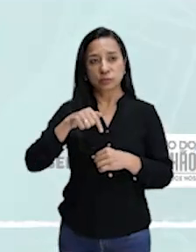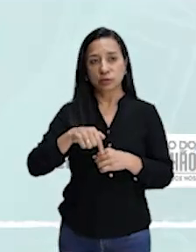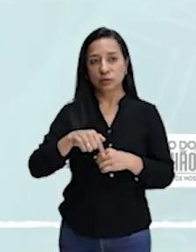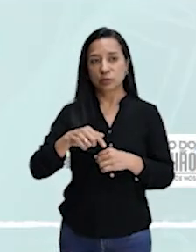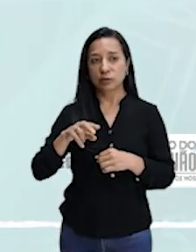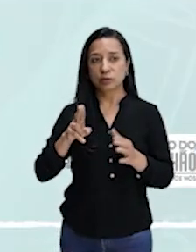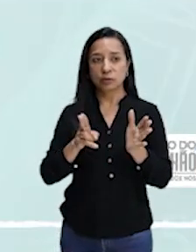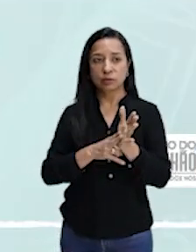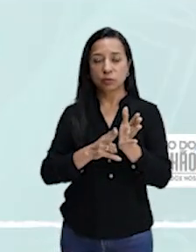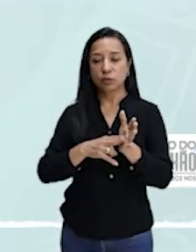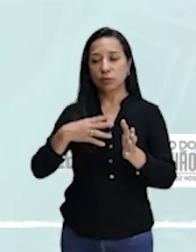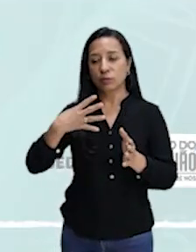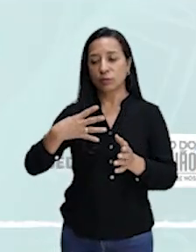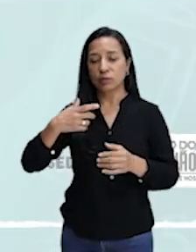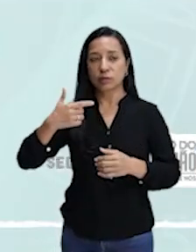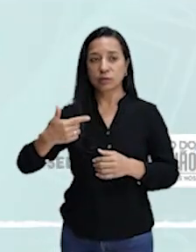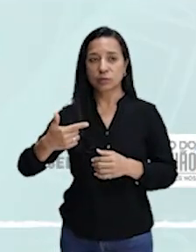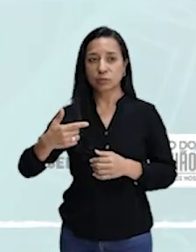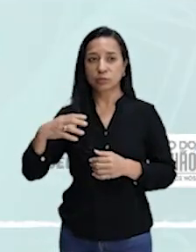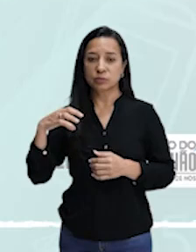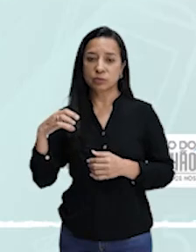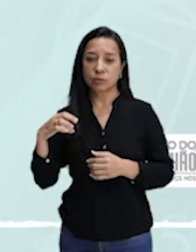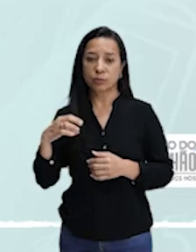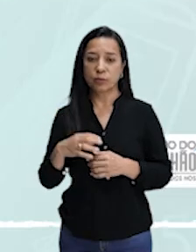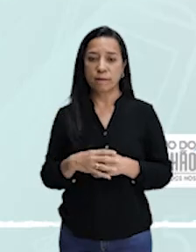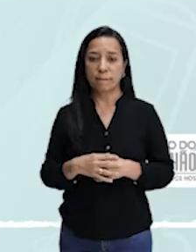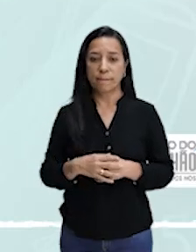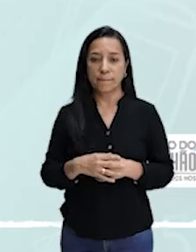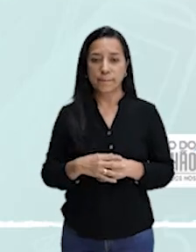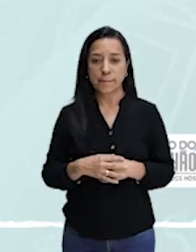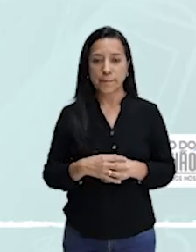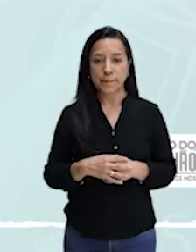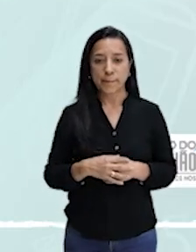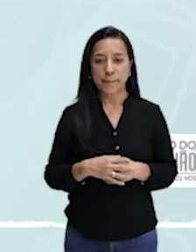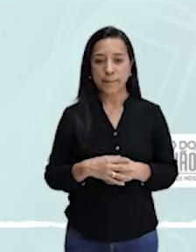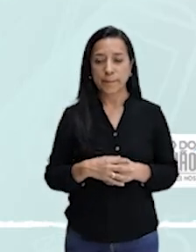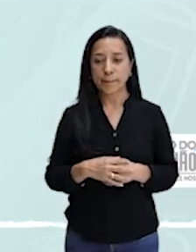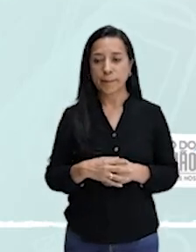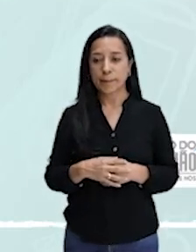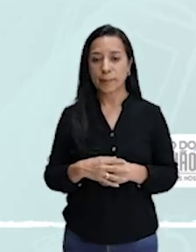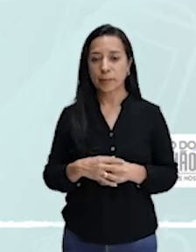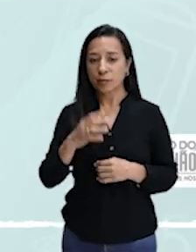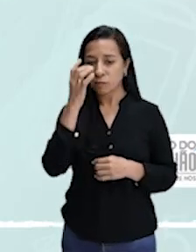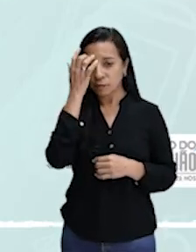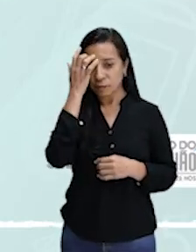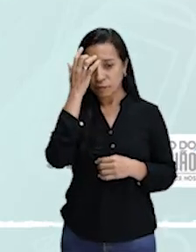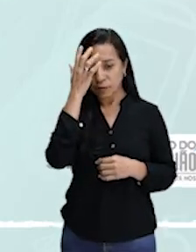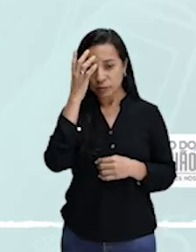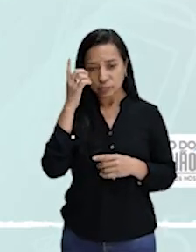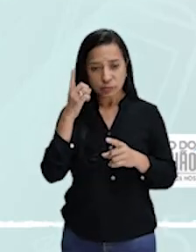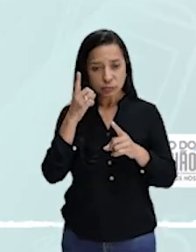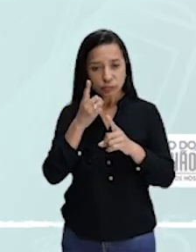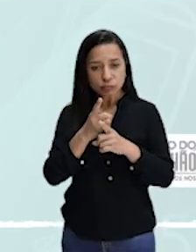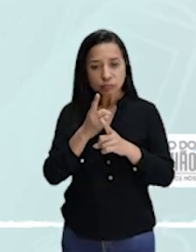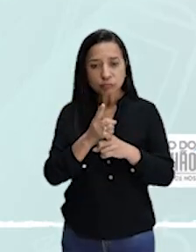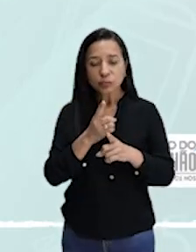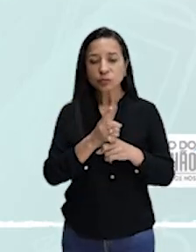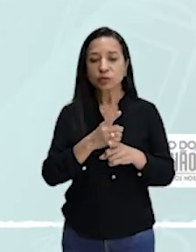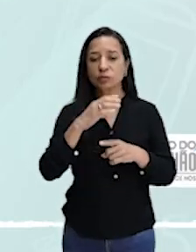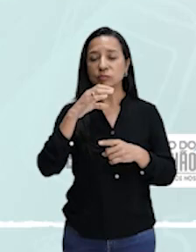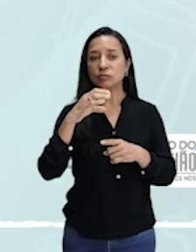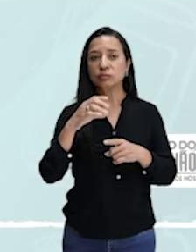nós encontramos ela lá na letra C vira como é bem fácil como é bem simples